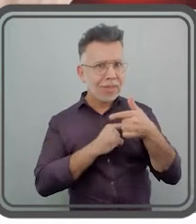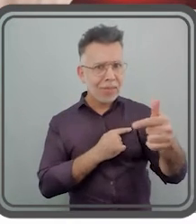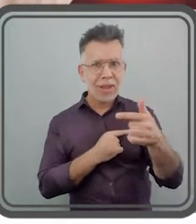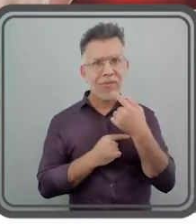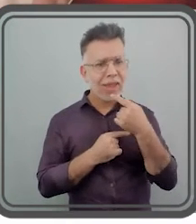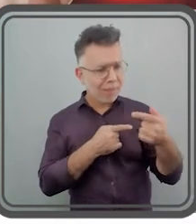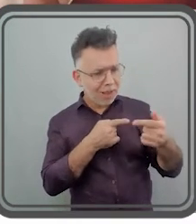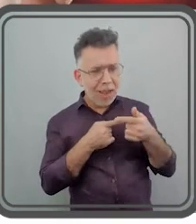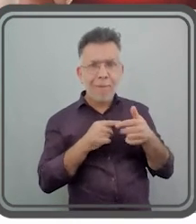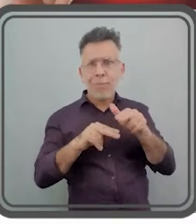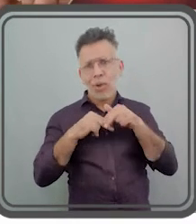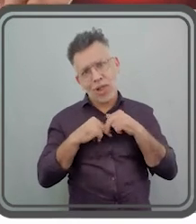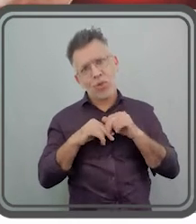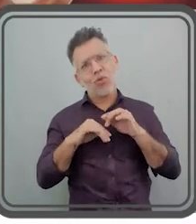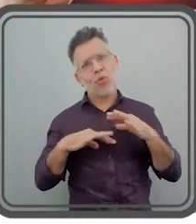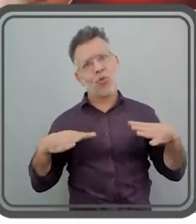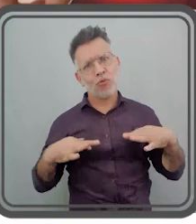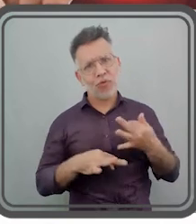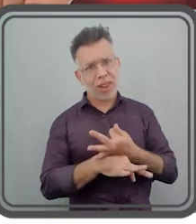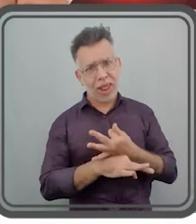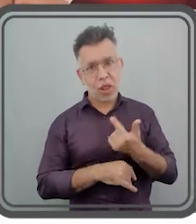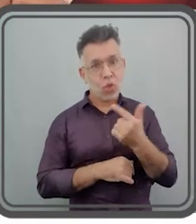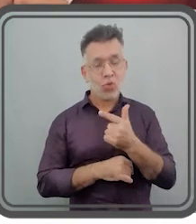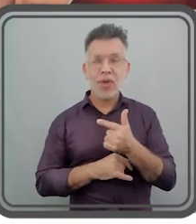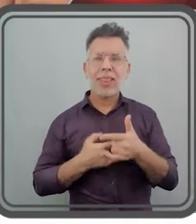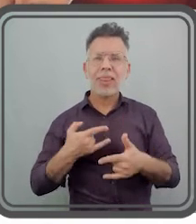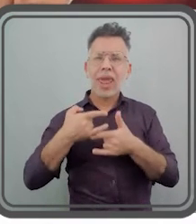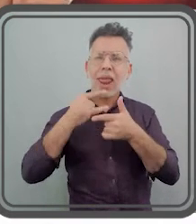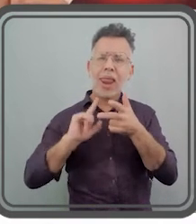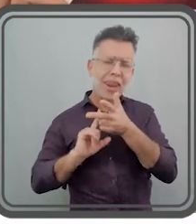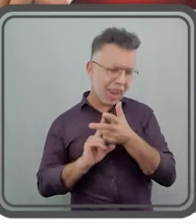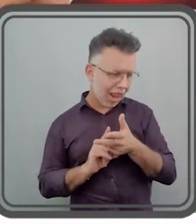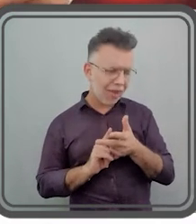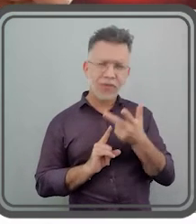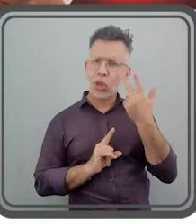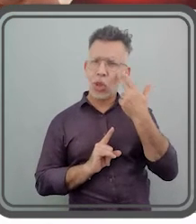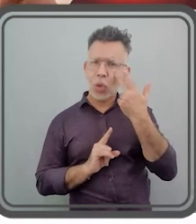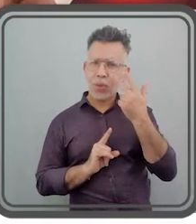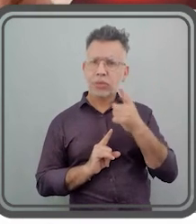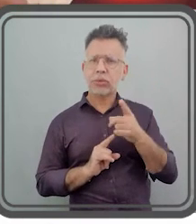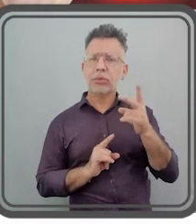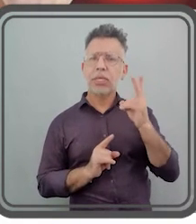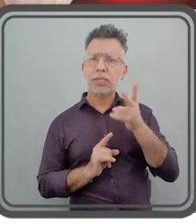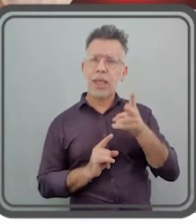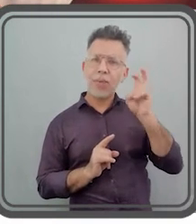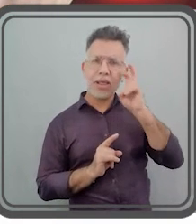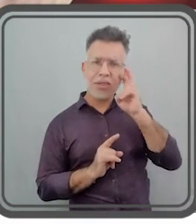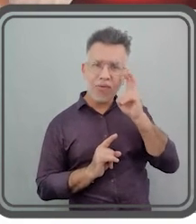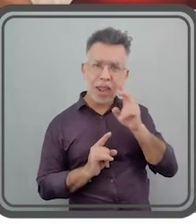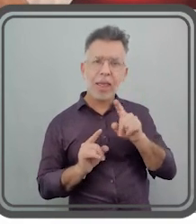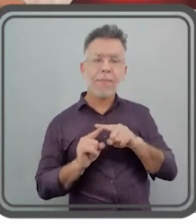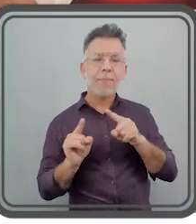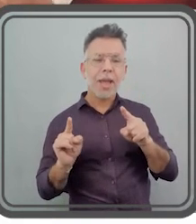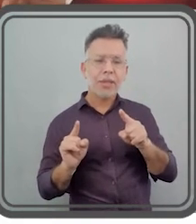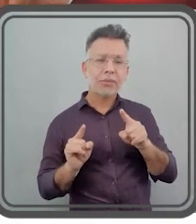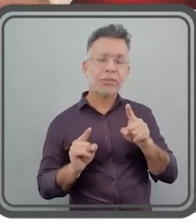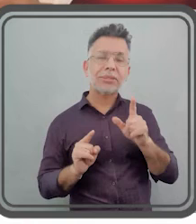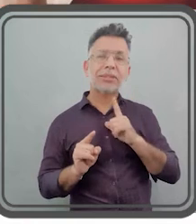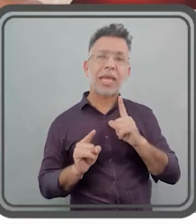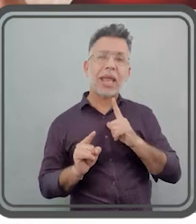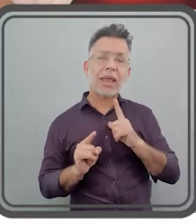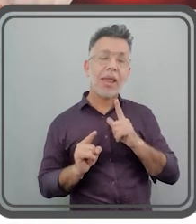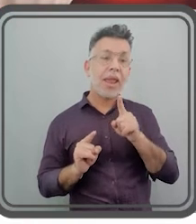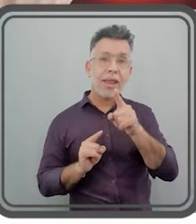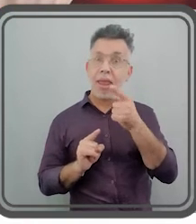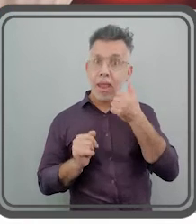movimentar senhora mais curta devido ao feriado né então a gente vai não vai ter Live tradicional todas as quintas-feiras né com a gente